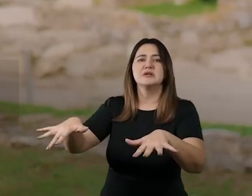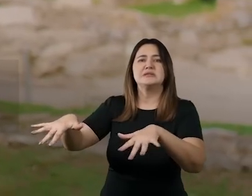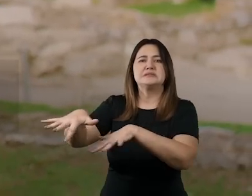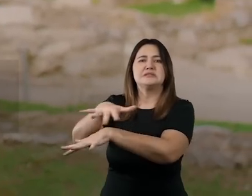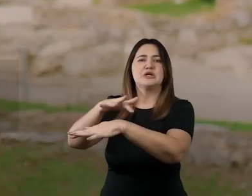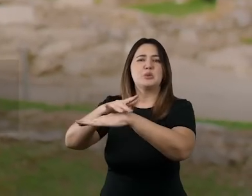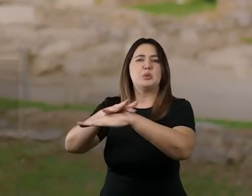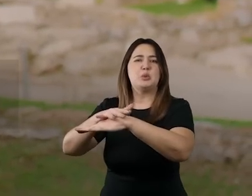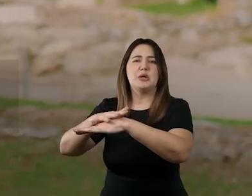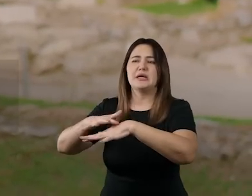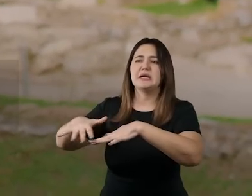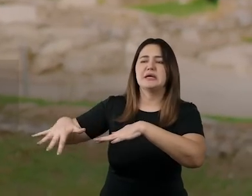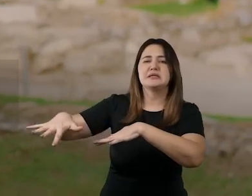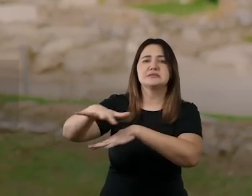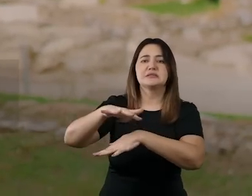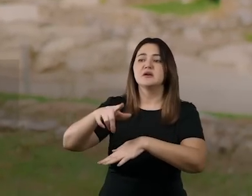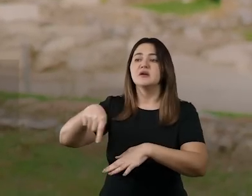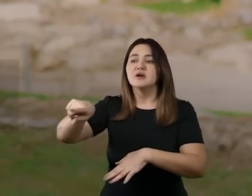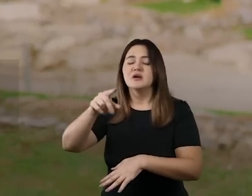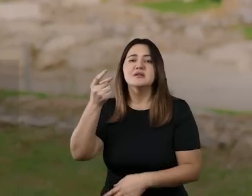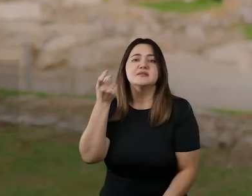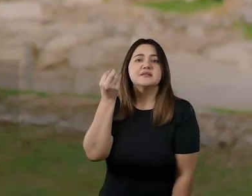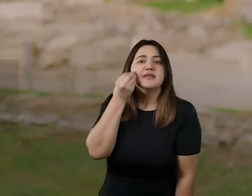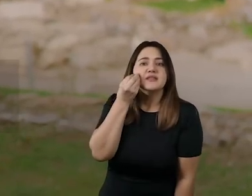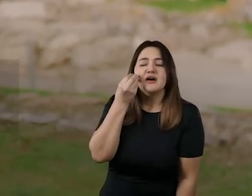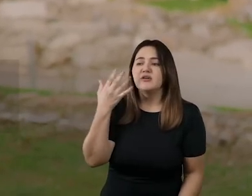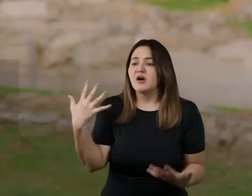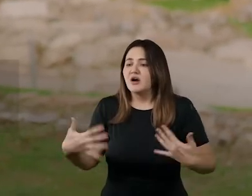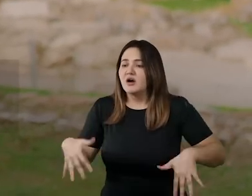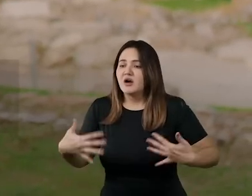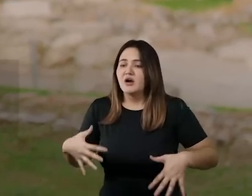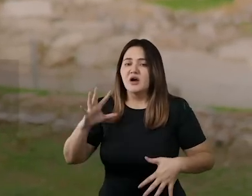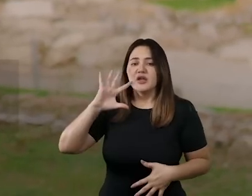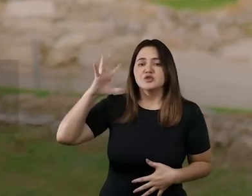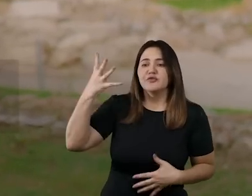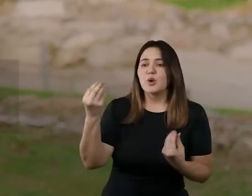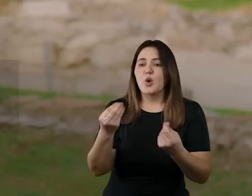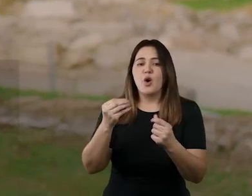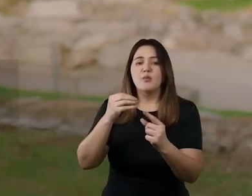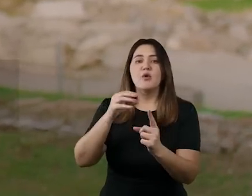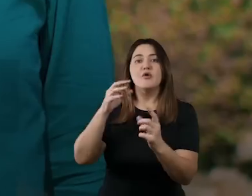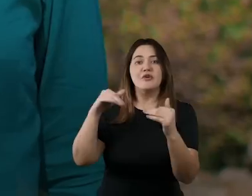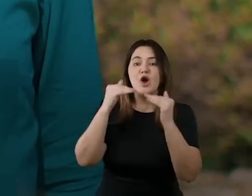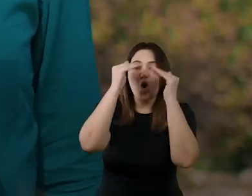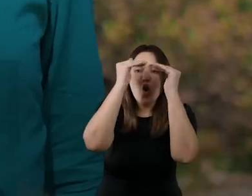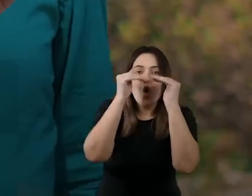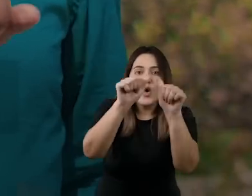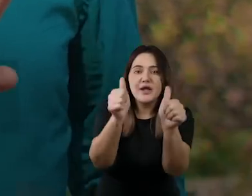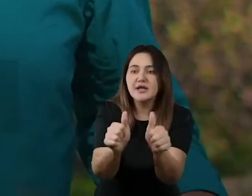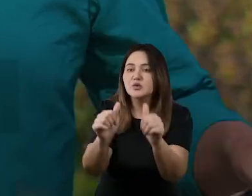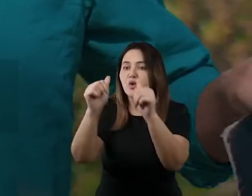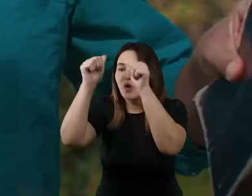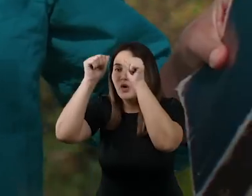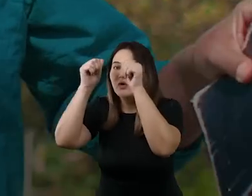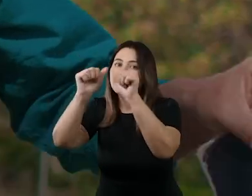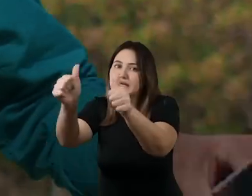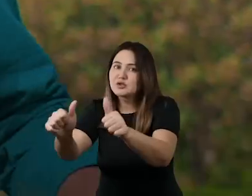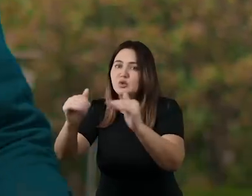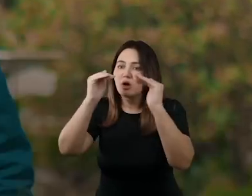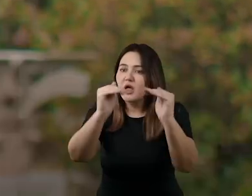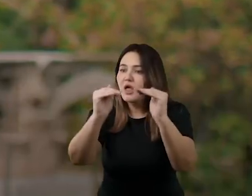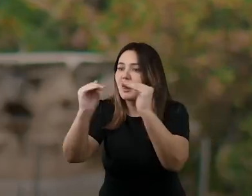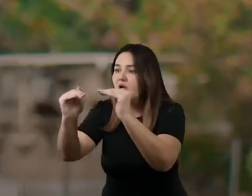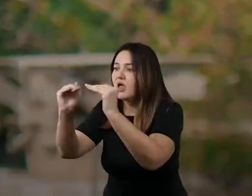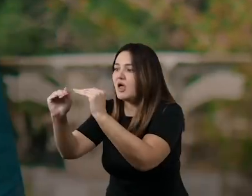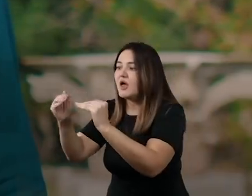para aplacar o que entendiam ser a ira dos deuses ou de algum deus em particular. Lembra que eu falei que em cada canto